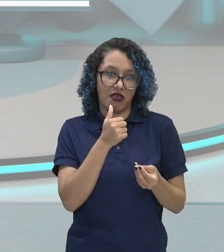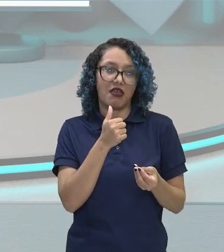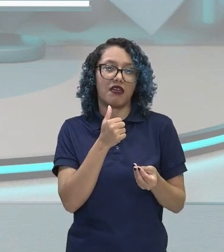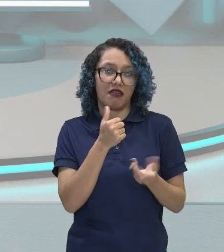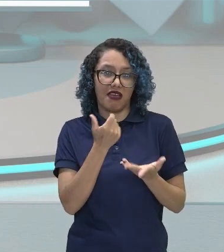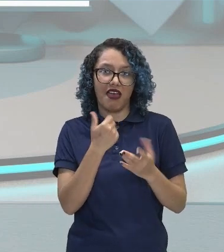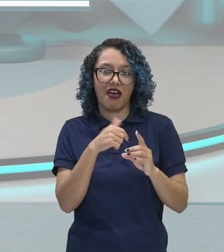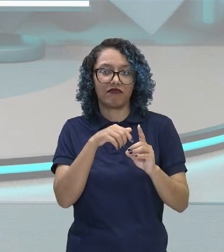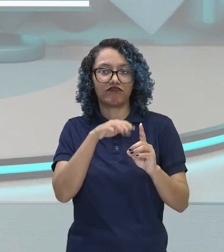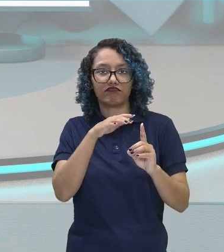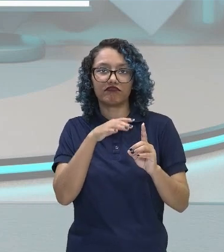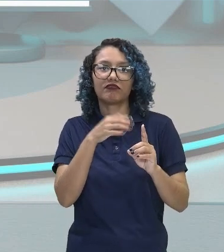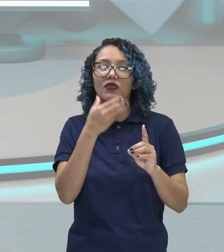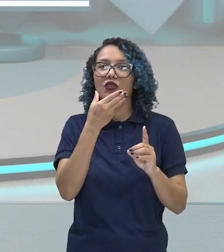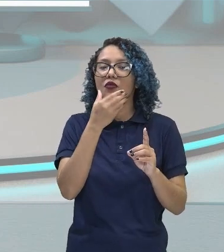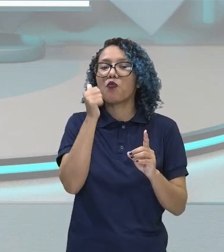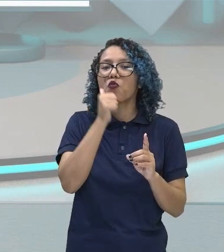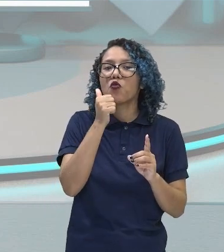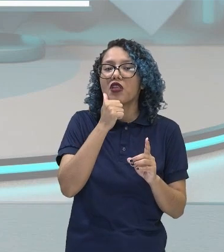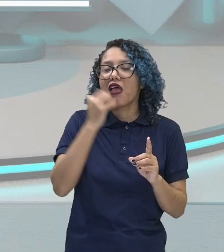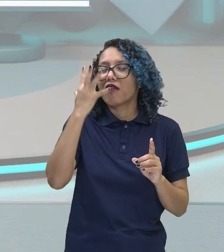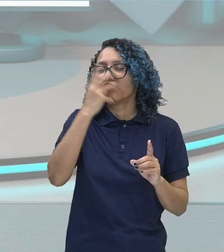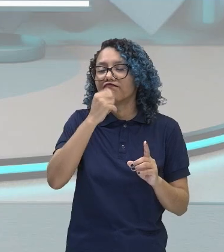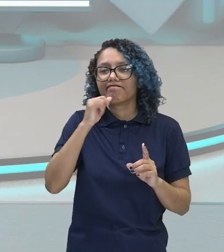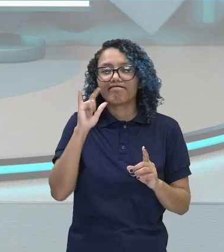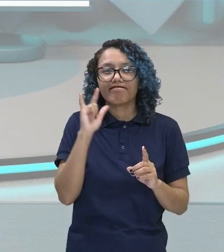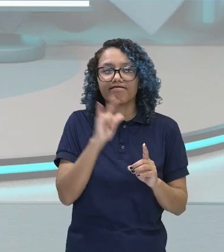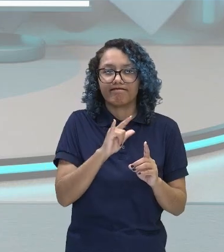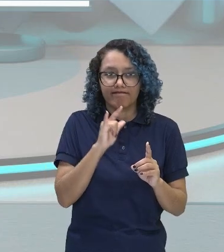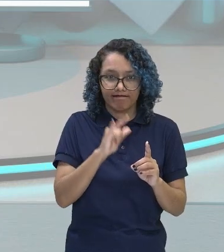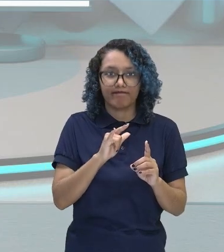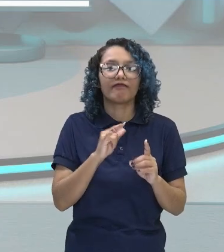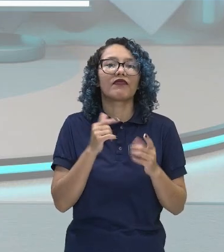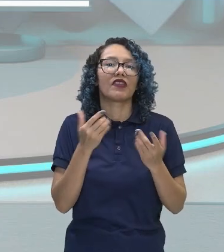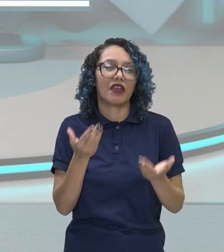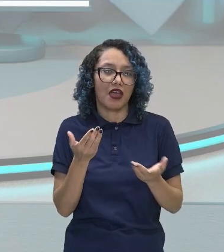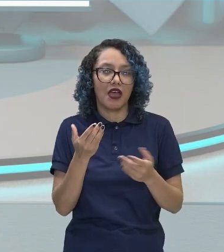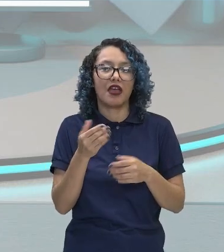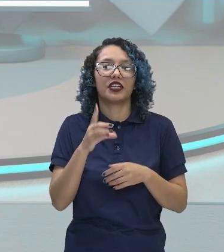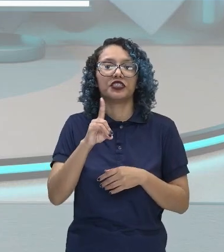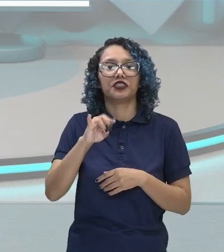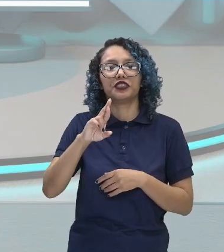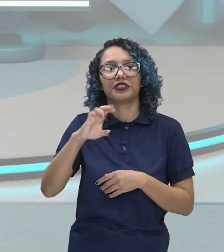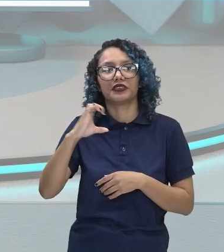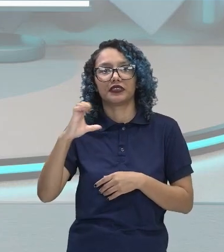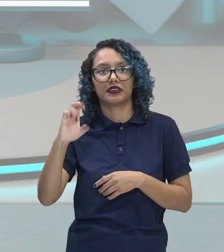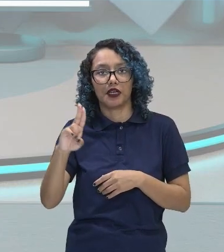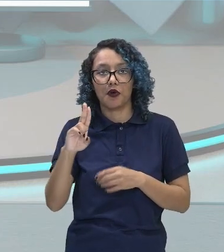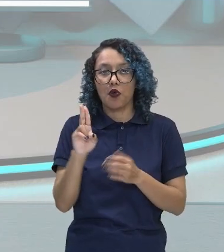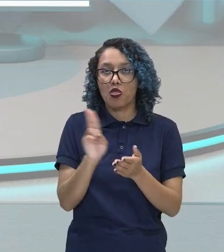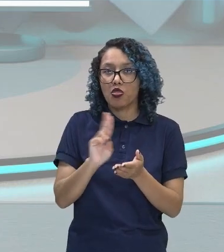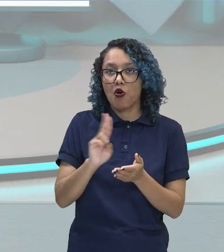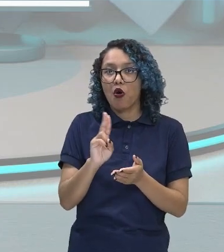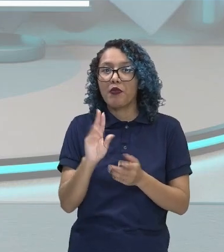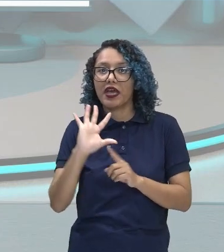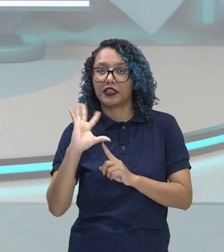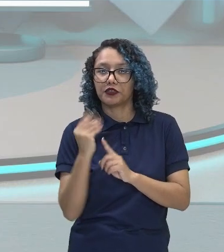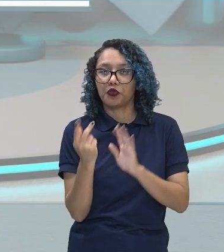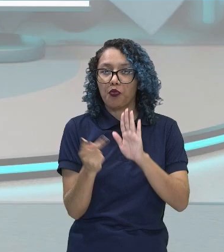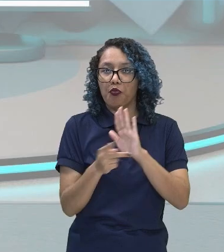dele. Então, Dirceu é o pseudônimo de Tomás Antônio Gonzaga. Ok? E também